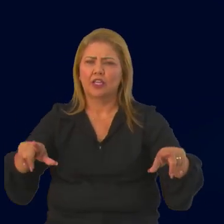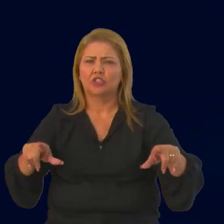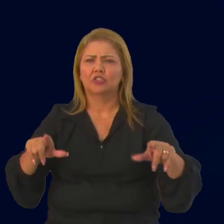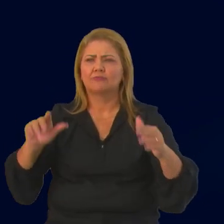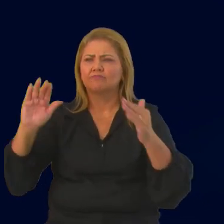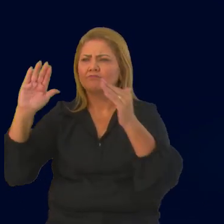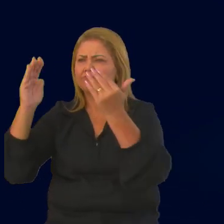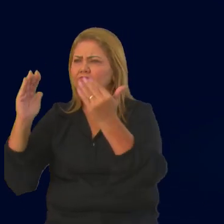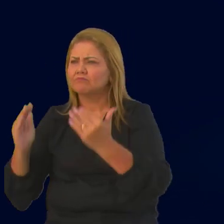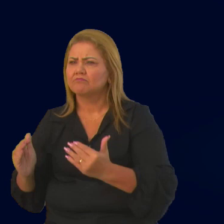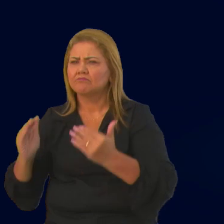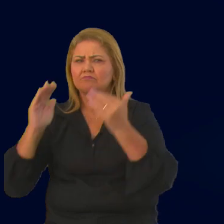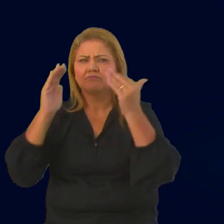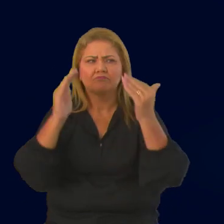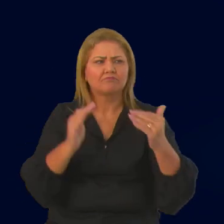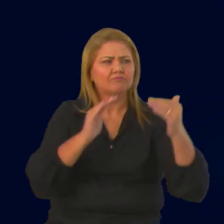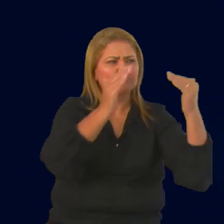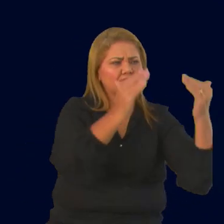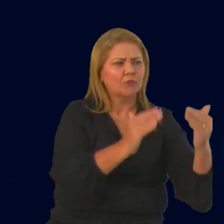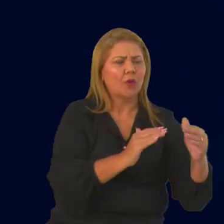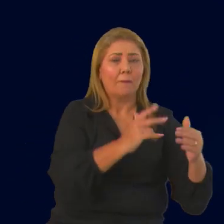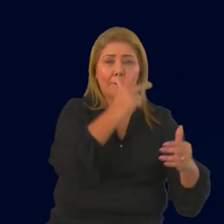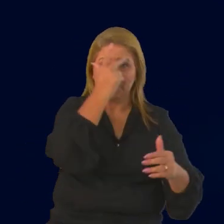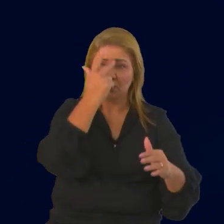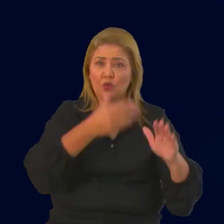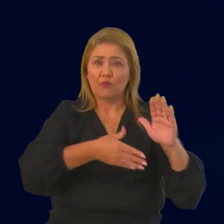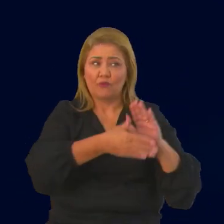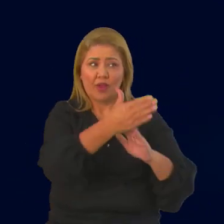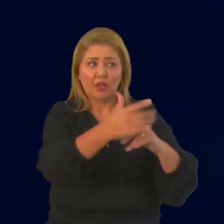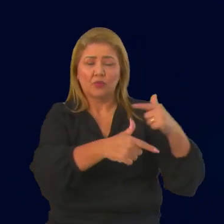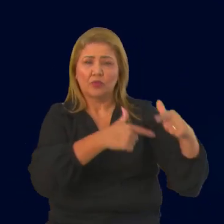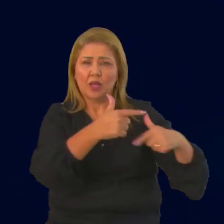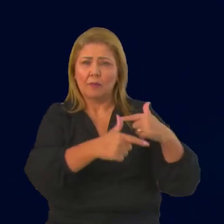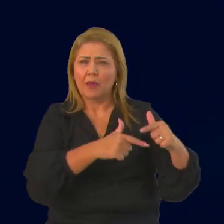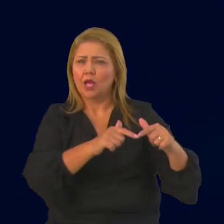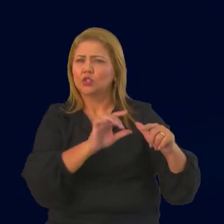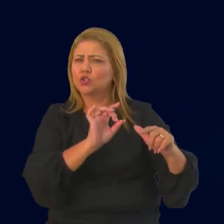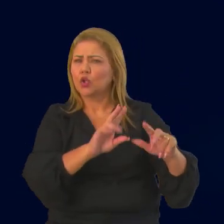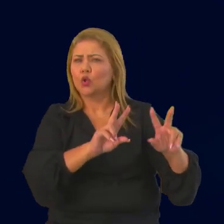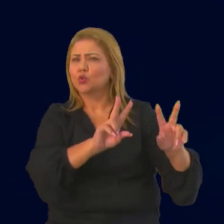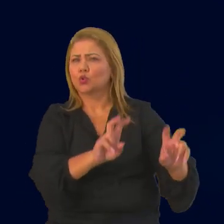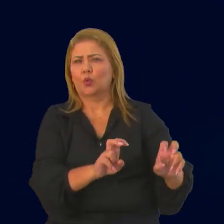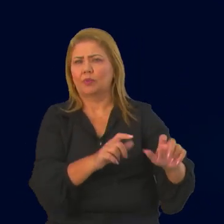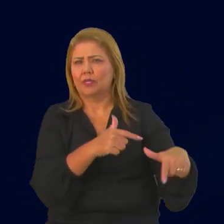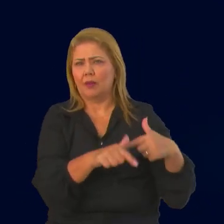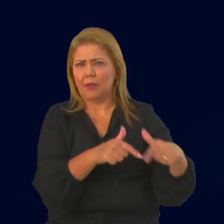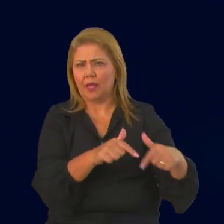análise daquelas pessoas que iam para o trabalho falar estritamente sobre trabalho,